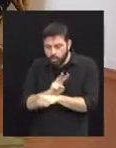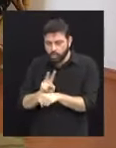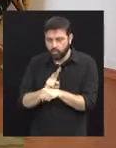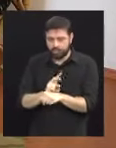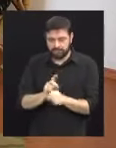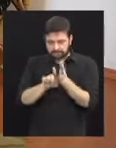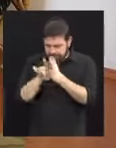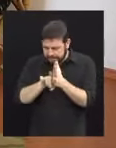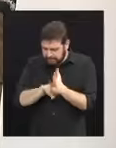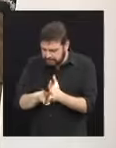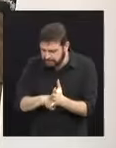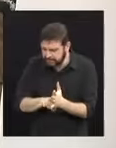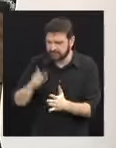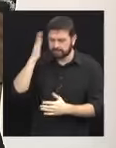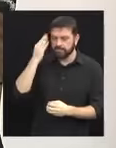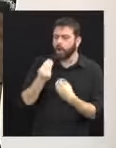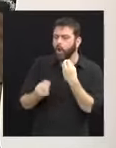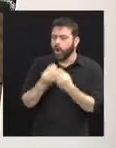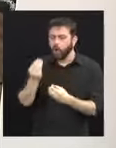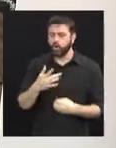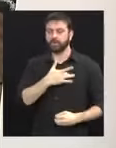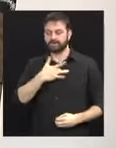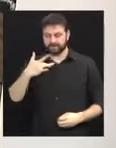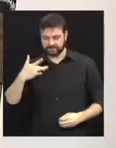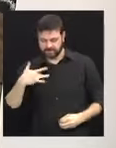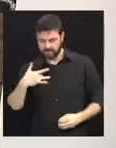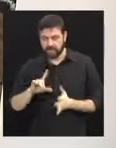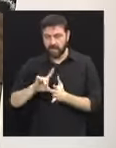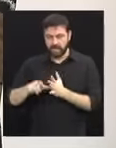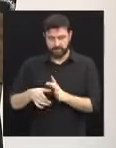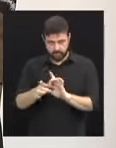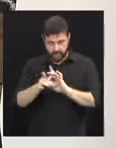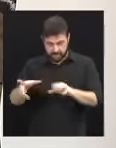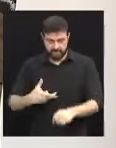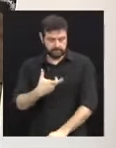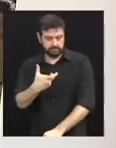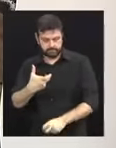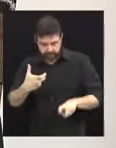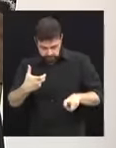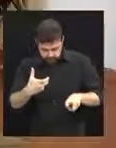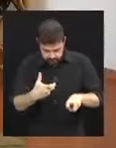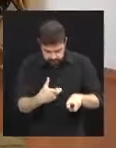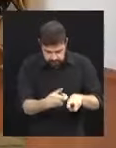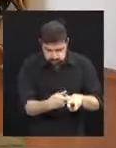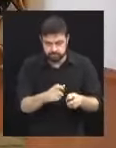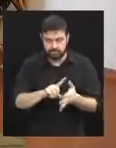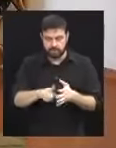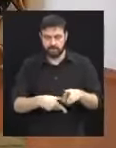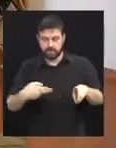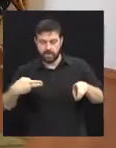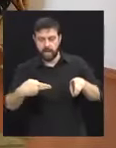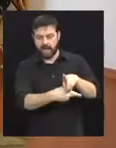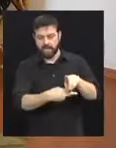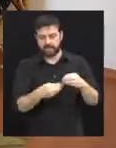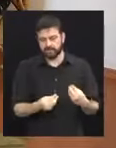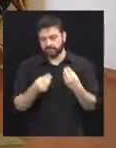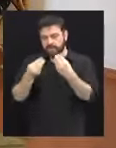exames necessários para saber como está a saúde, e quando ele estiver liberado, ele é vacinado, e aí depois ele é castrado e vai para adoção.